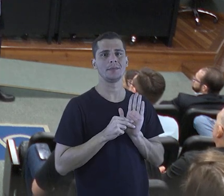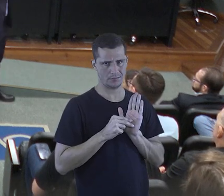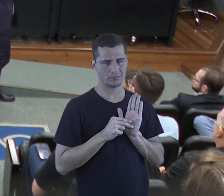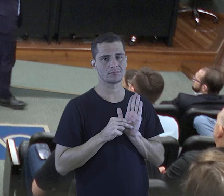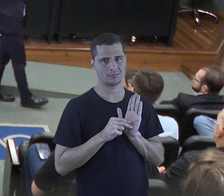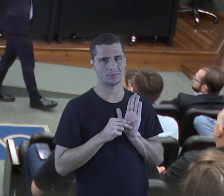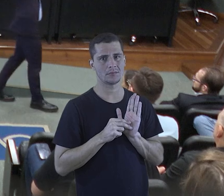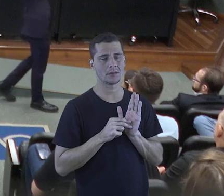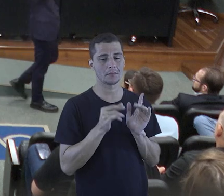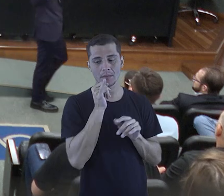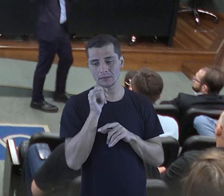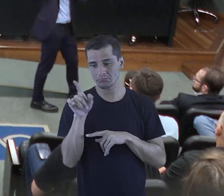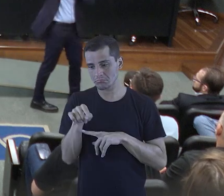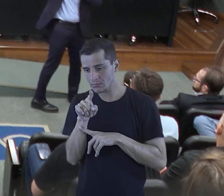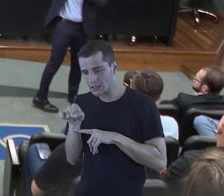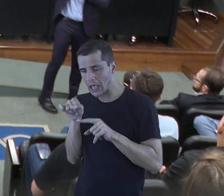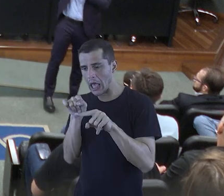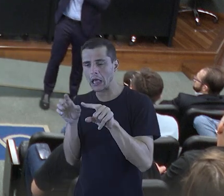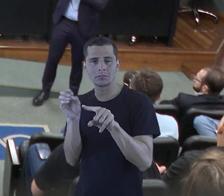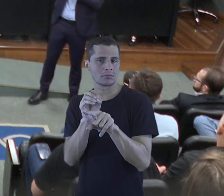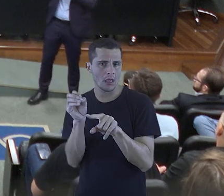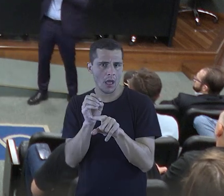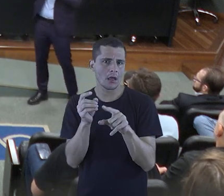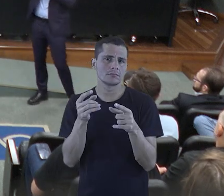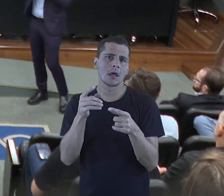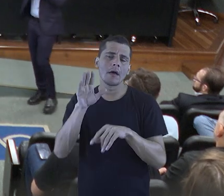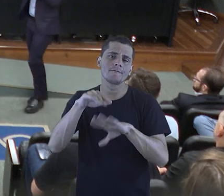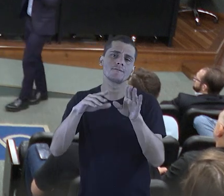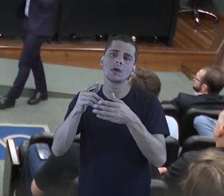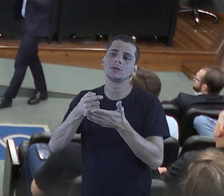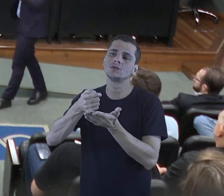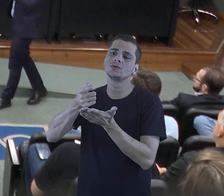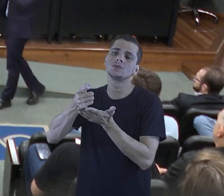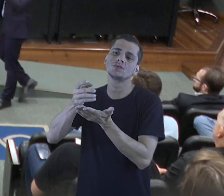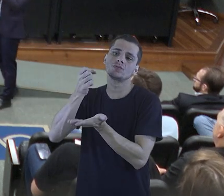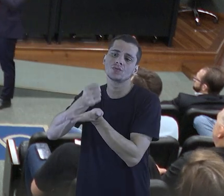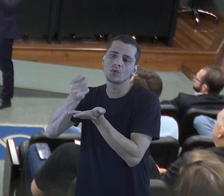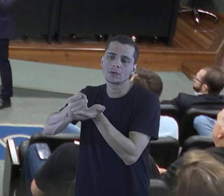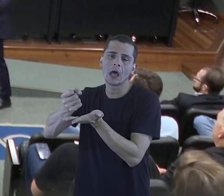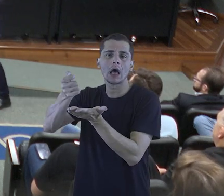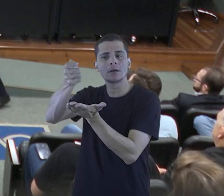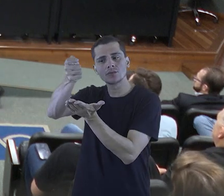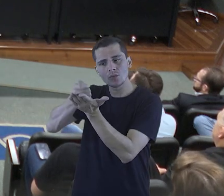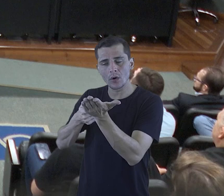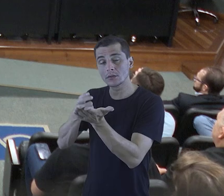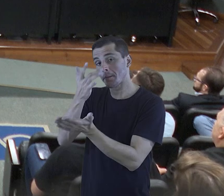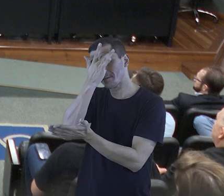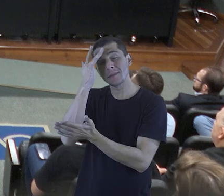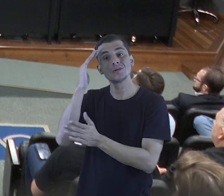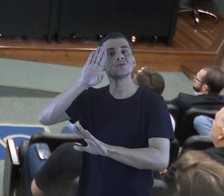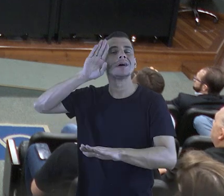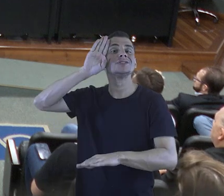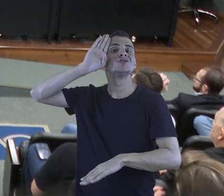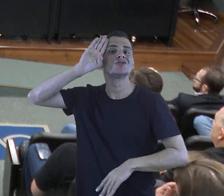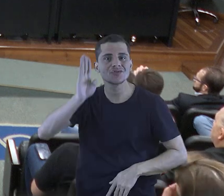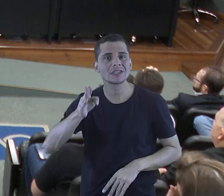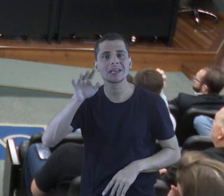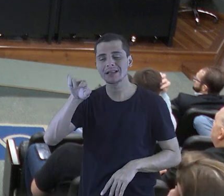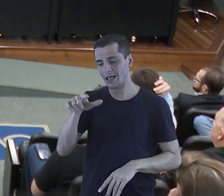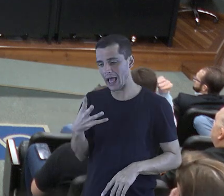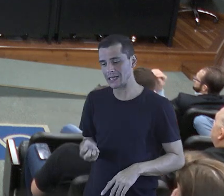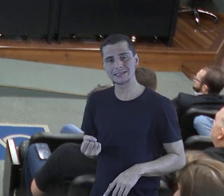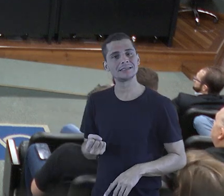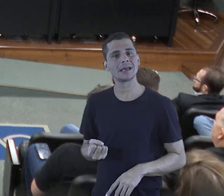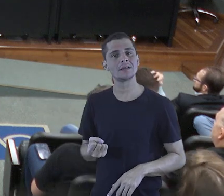inteiro o termo de concordância no caso de vocês o termo de convênio você pode pressupor que ele está concordando mas a